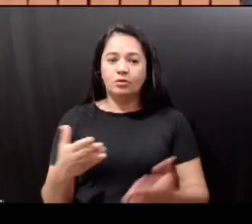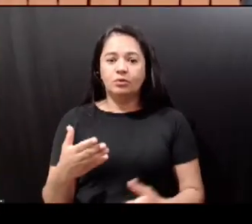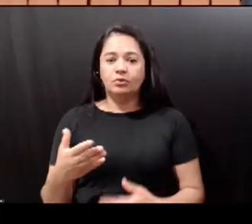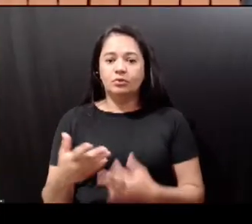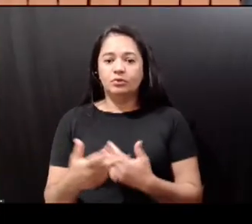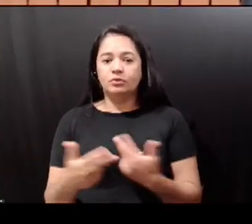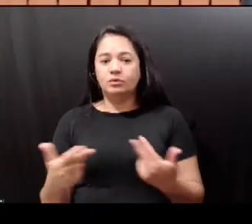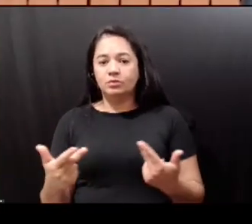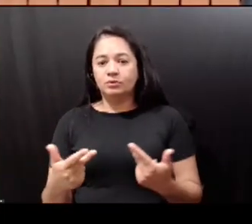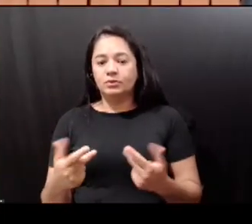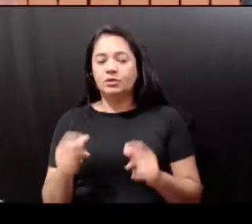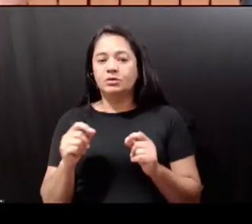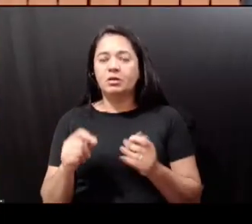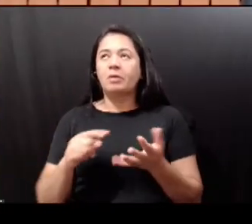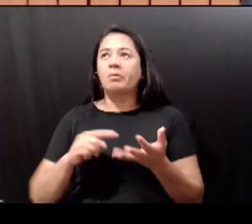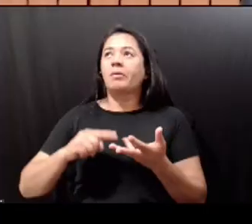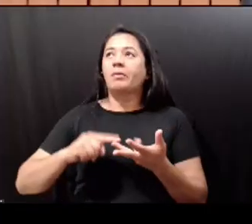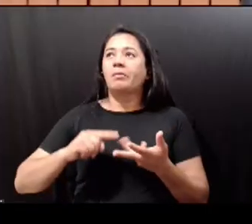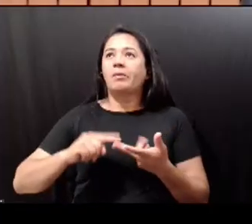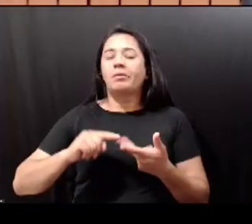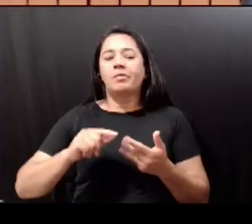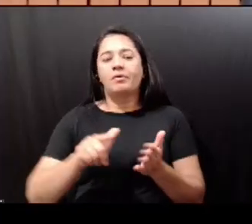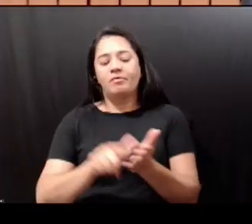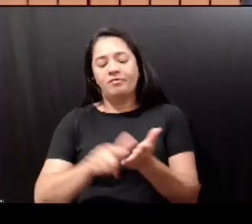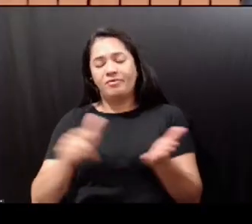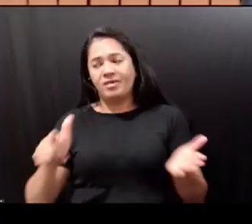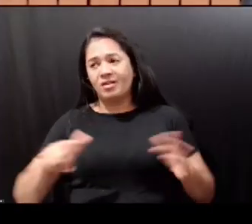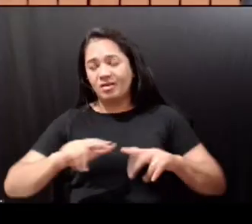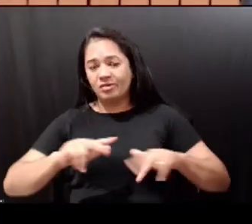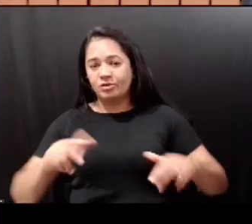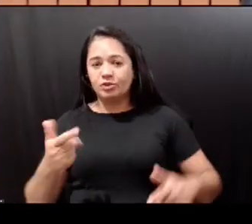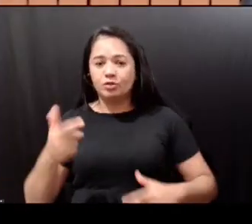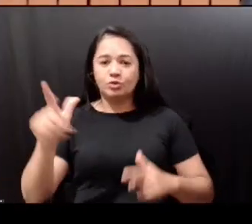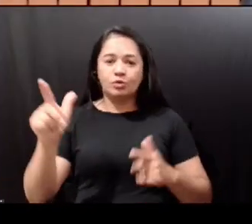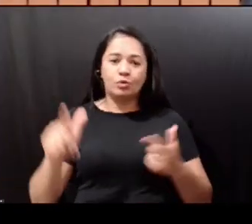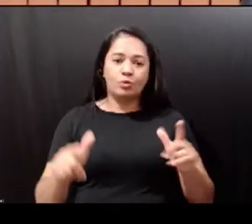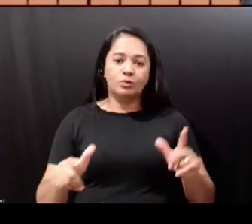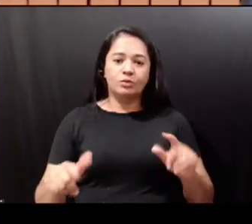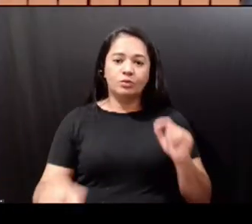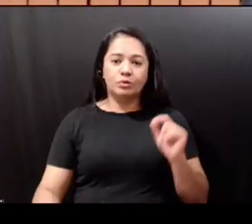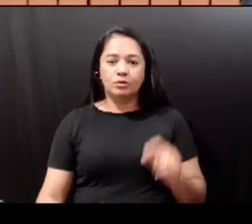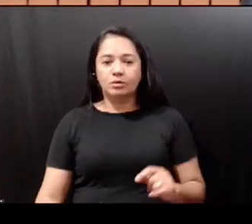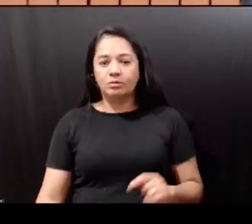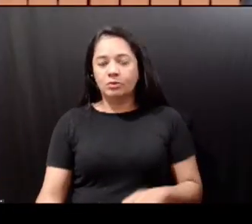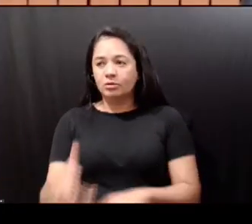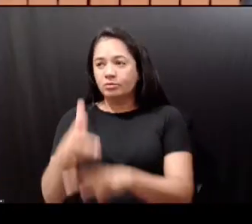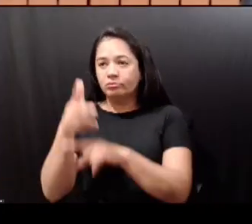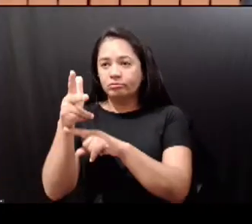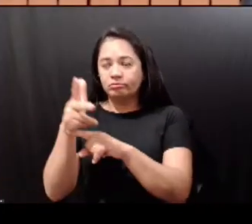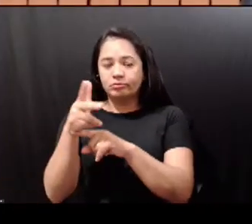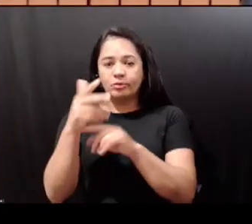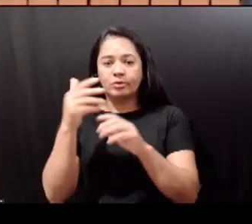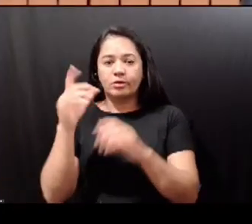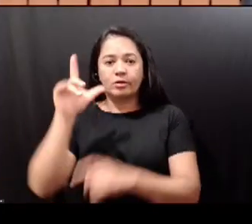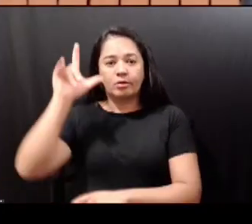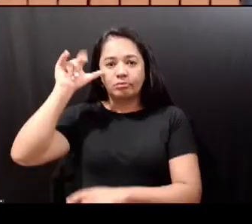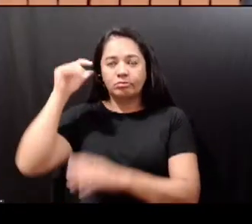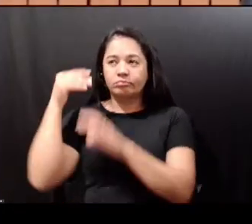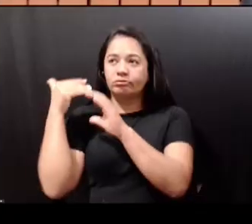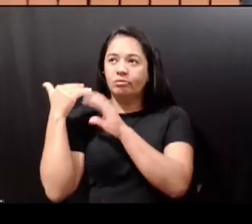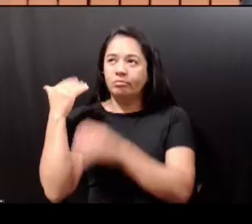Popular, no G1, e muitas outras pessoas que filmam, colocam no Instagram, no Facebook, vereador